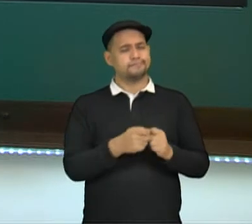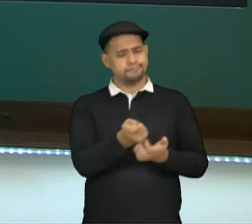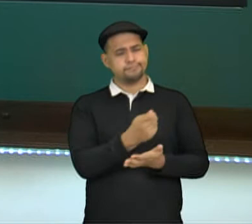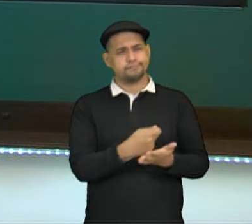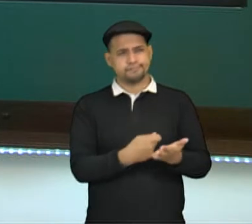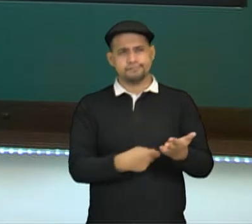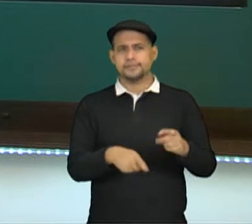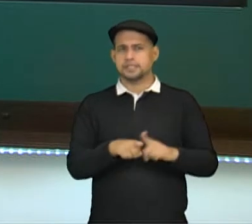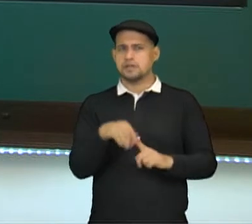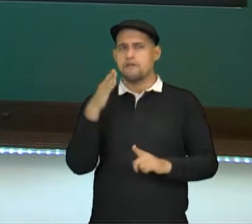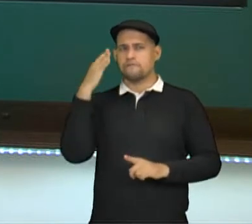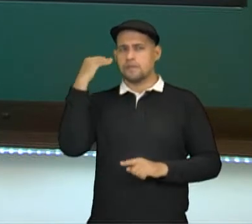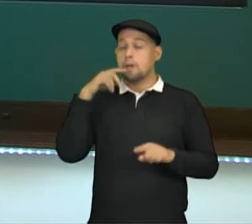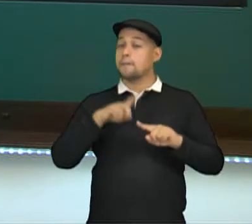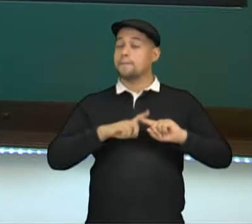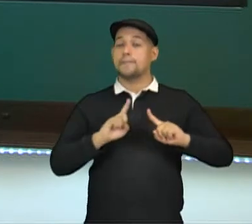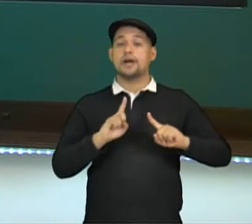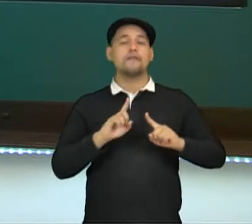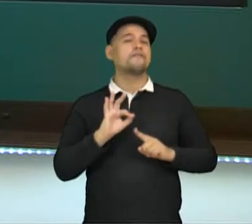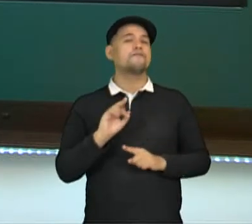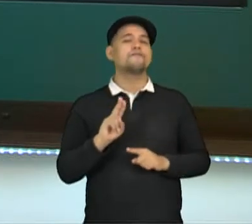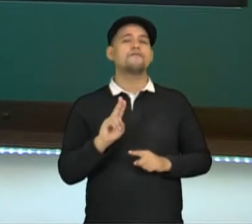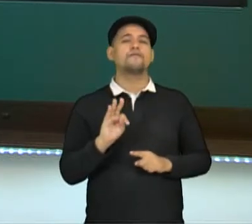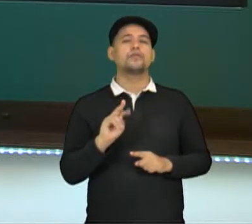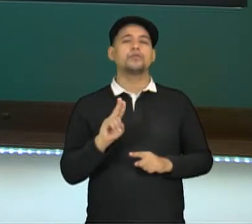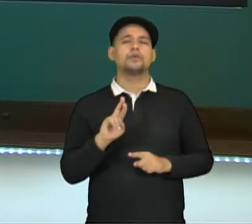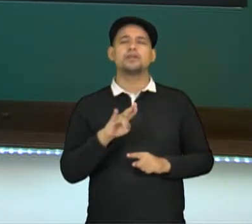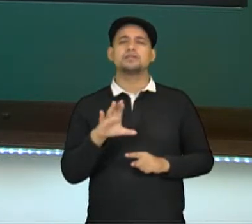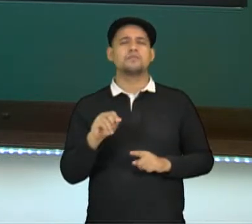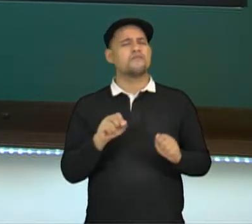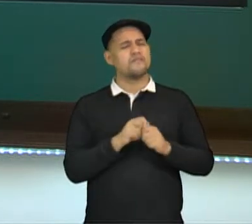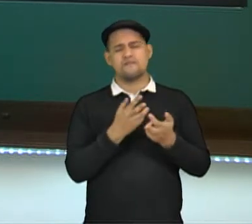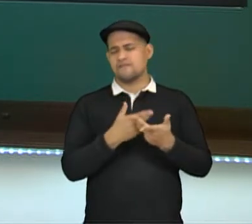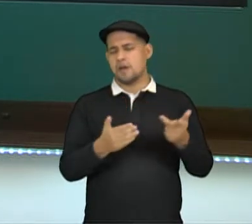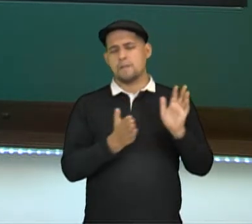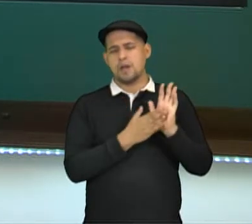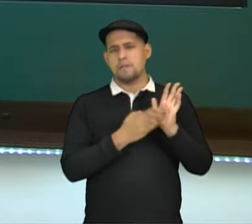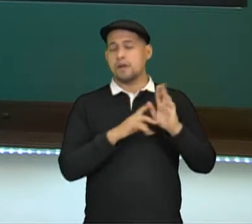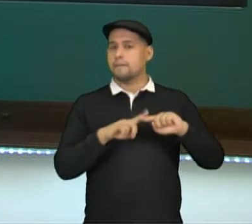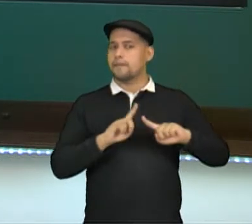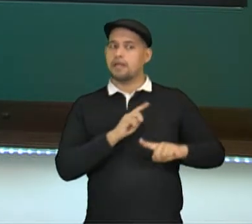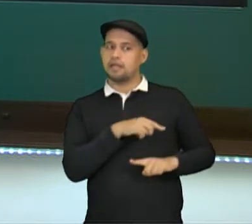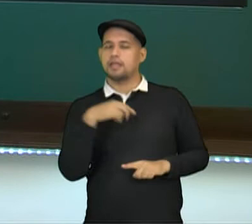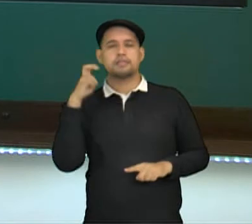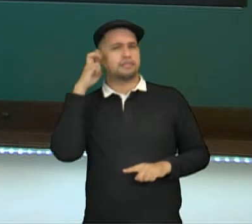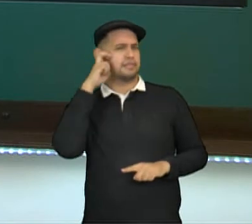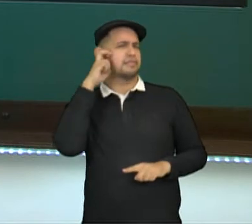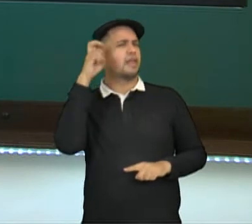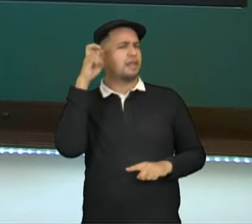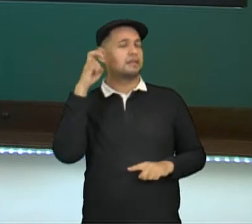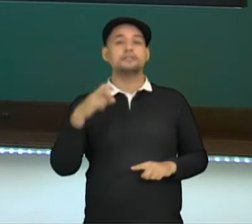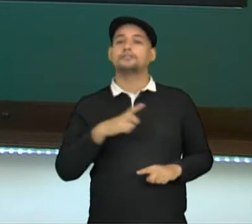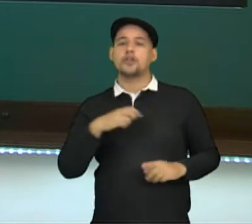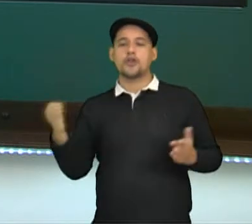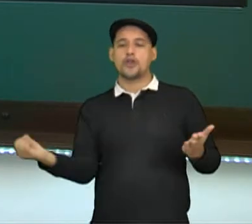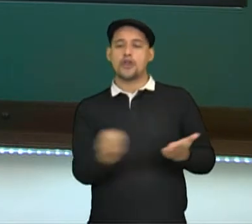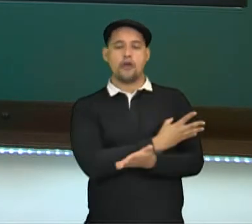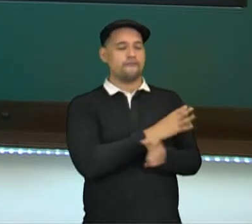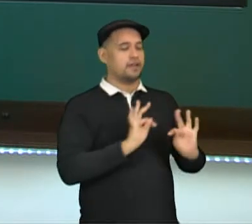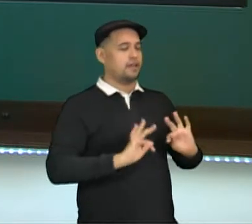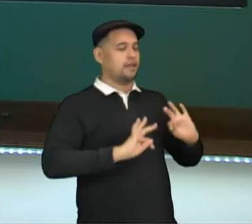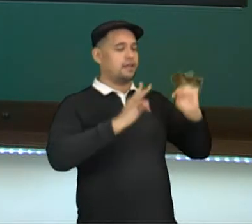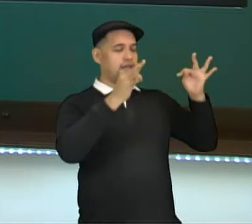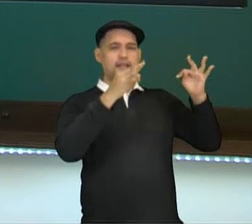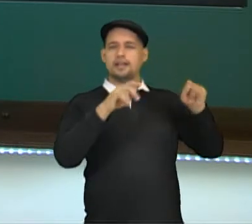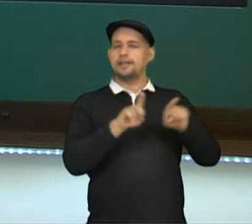esse manifesto. Lembrando que o futurismo fez inúmeros manifestos, só que eles foram muito inteligentes. Como tinham novas tecnologias,